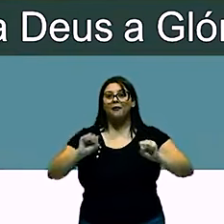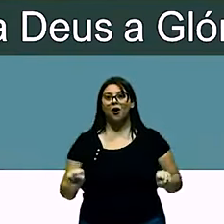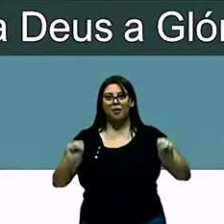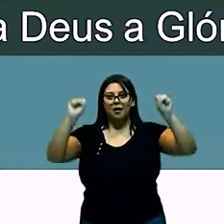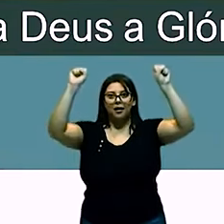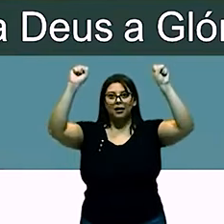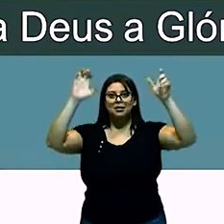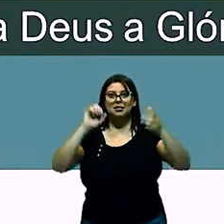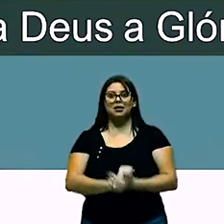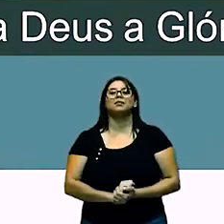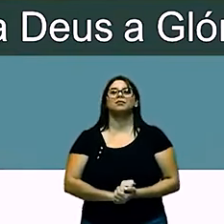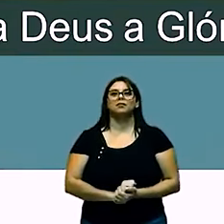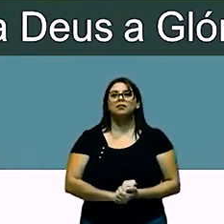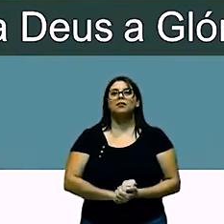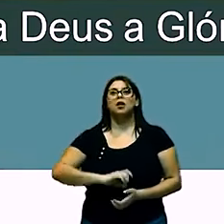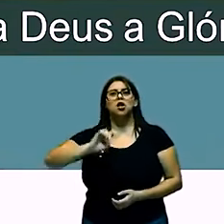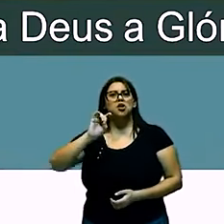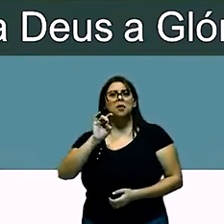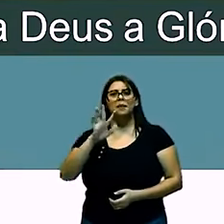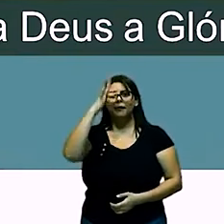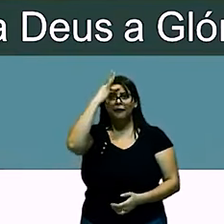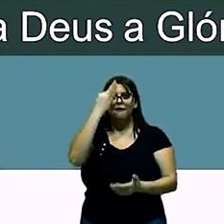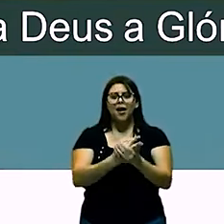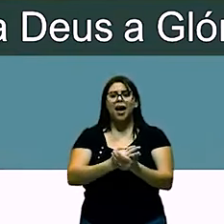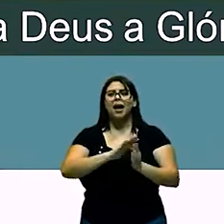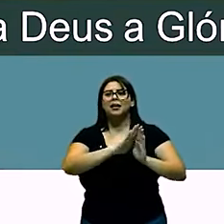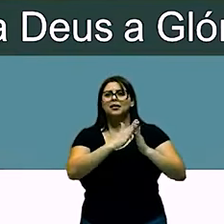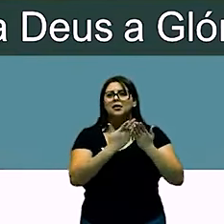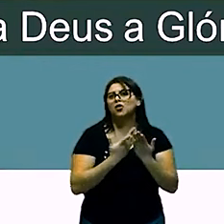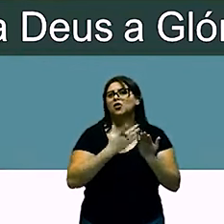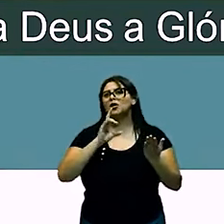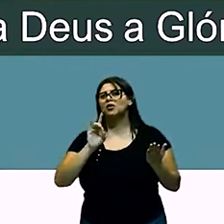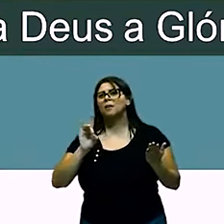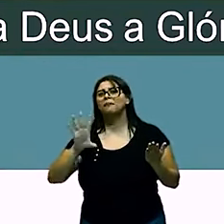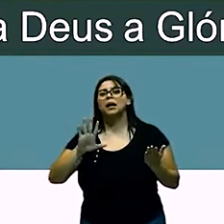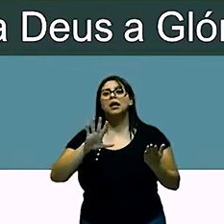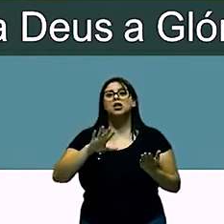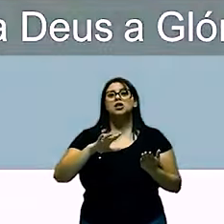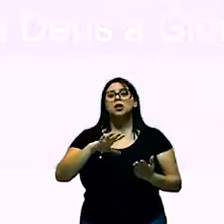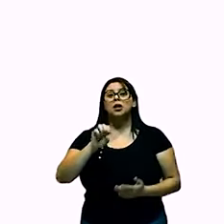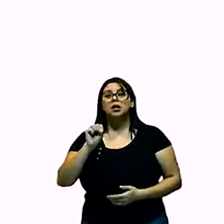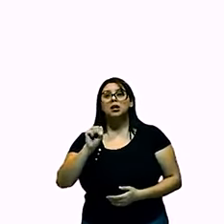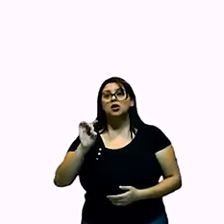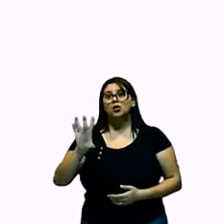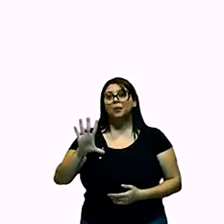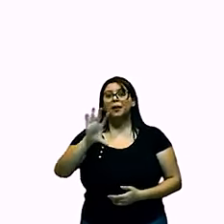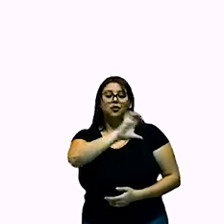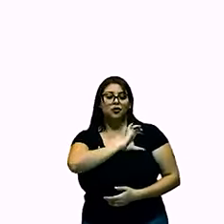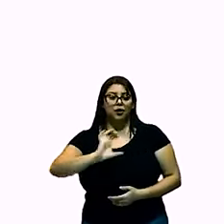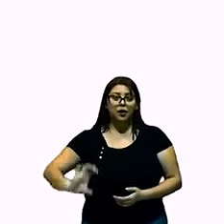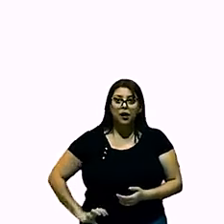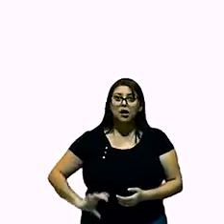as escrituras, somente Cristo, somente a graça e somente a Deus glória. Como eu